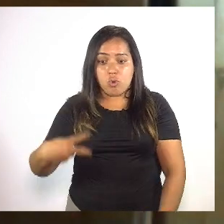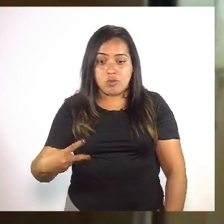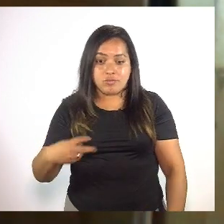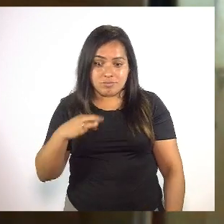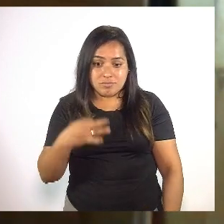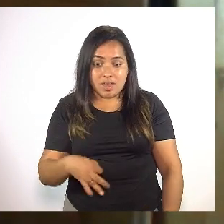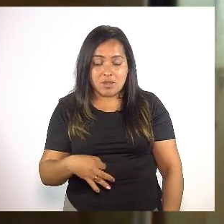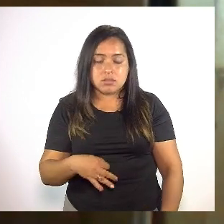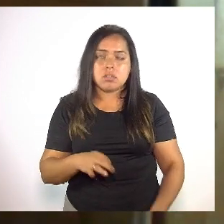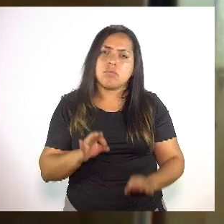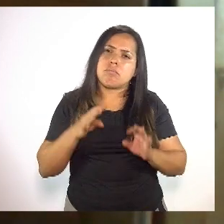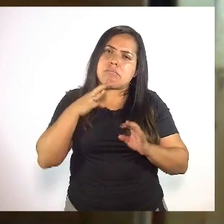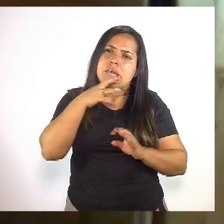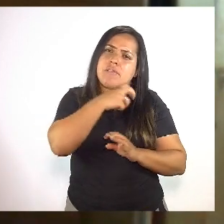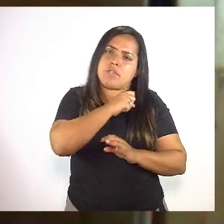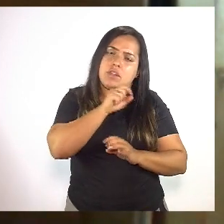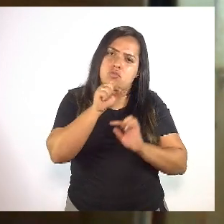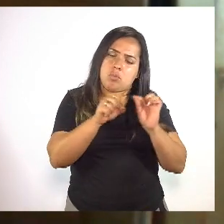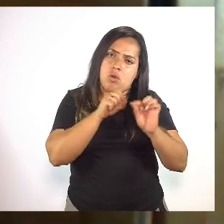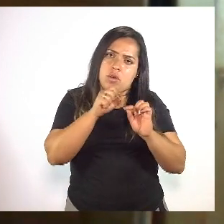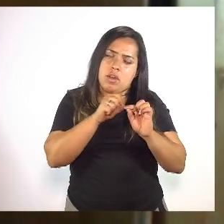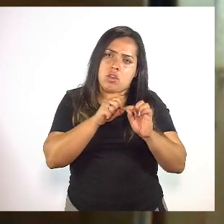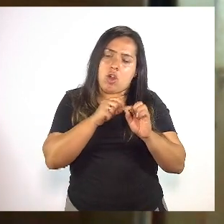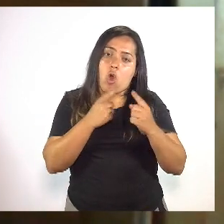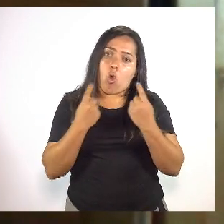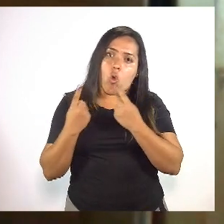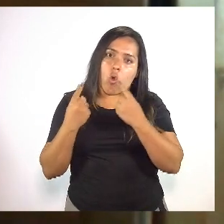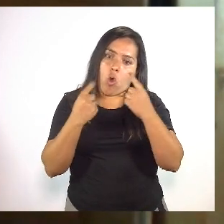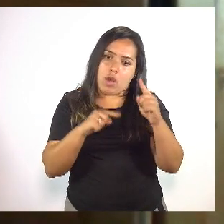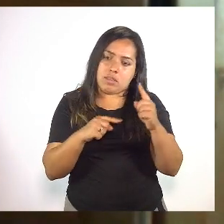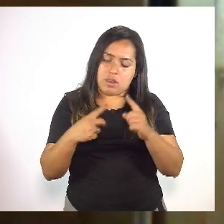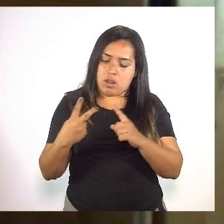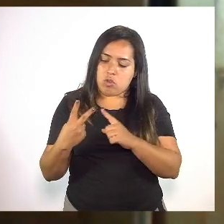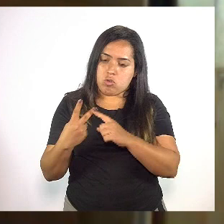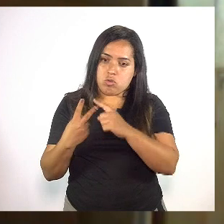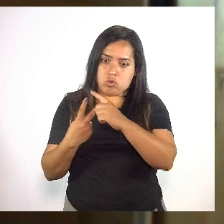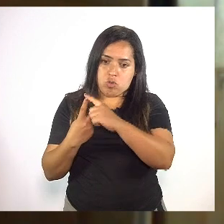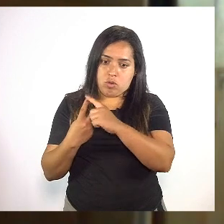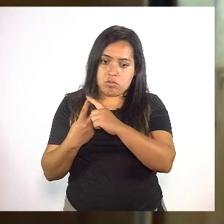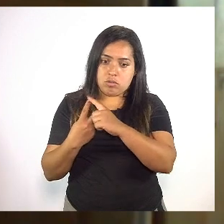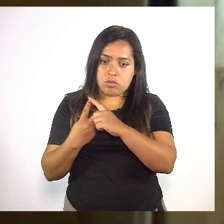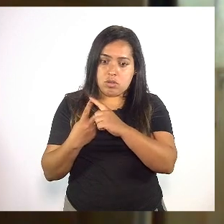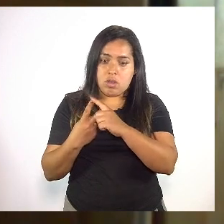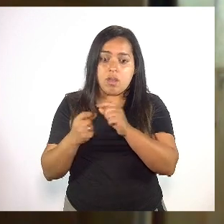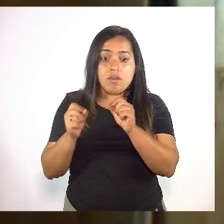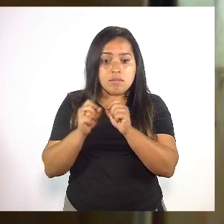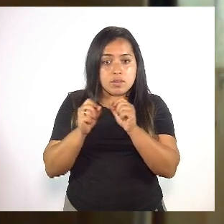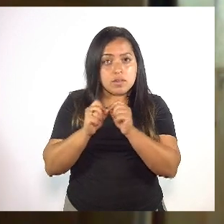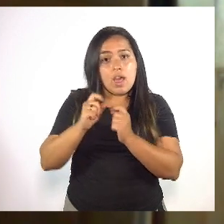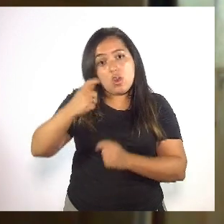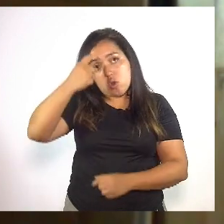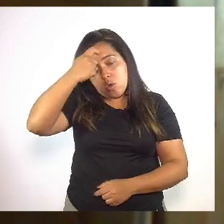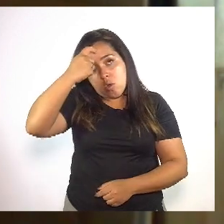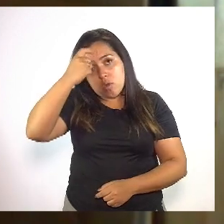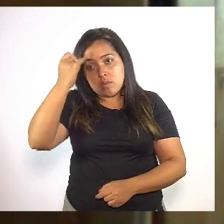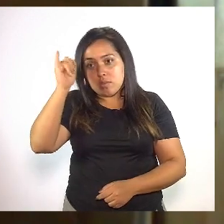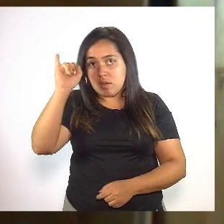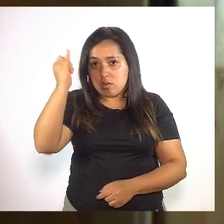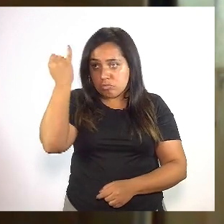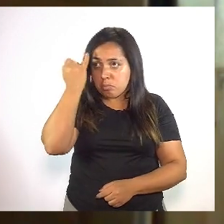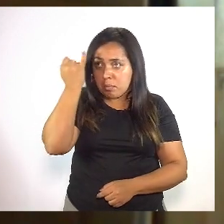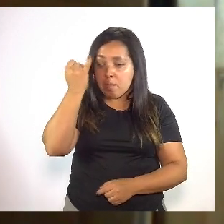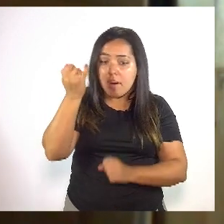evidentemente, aqueles que votaram o contrário o fizeram de forma consciente e